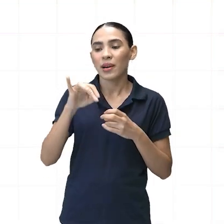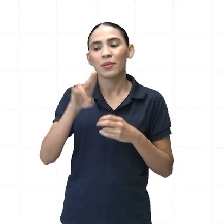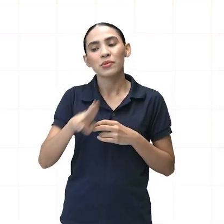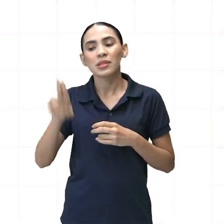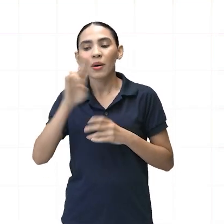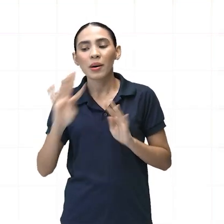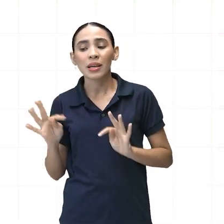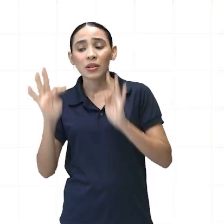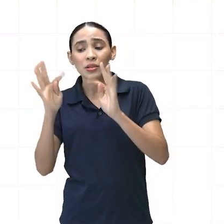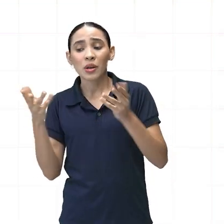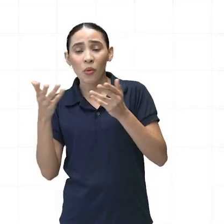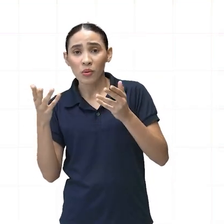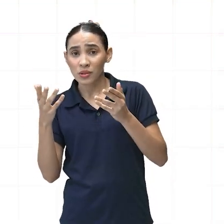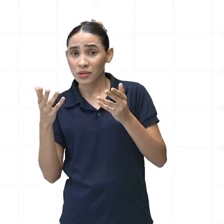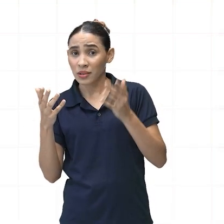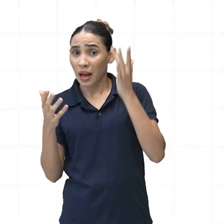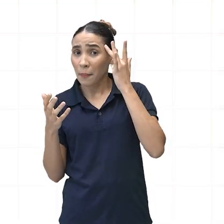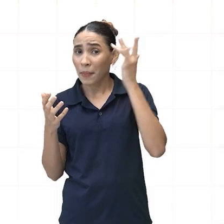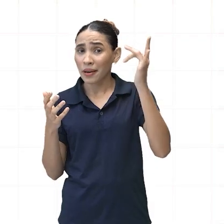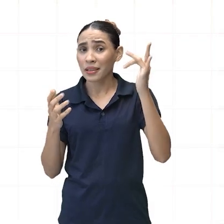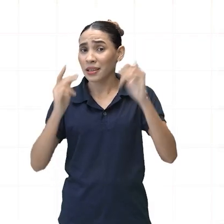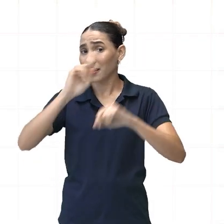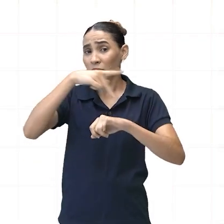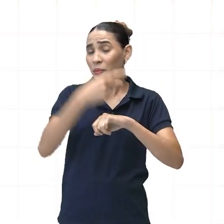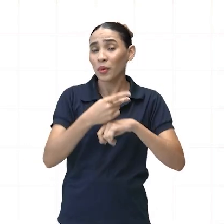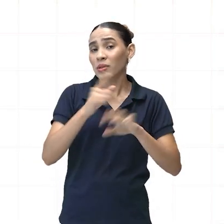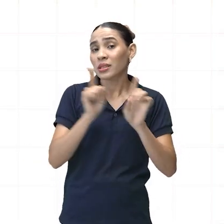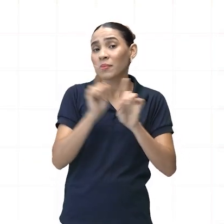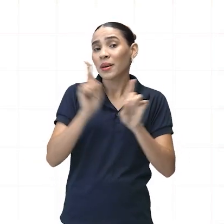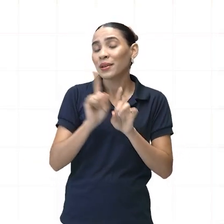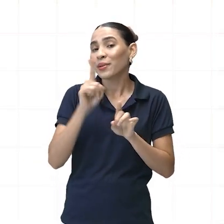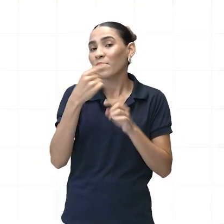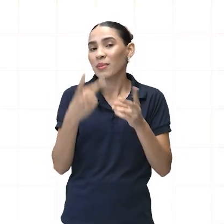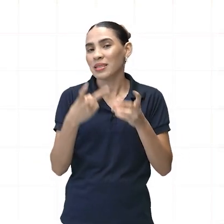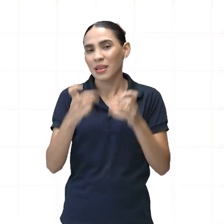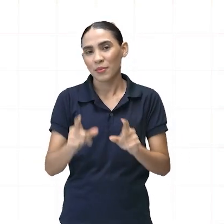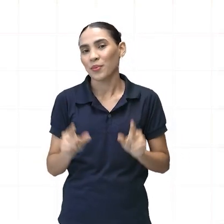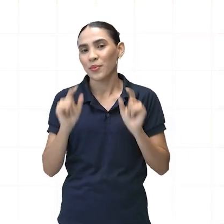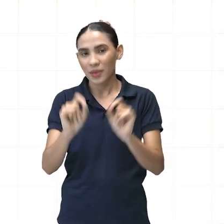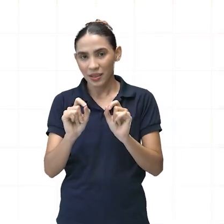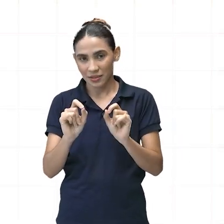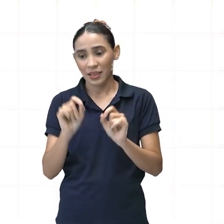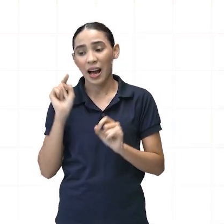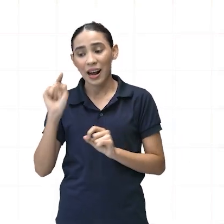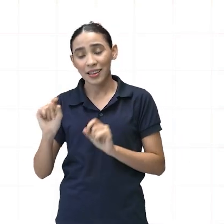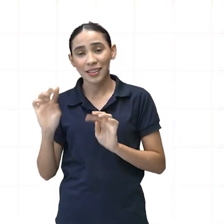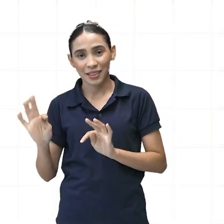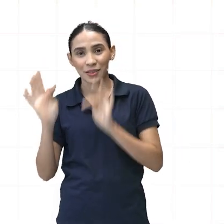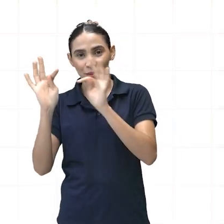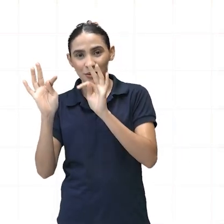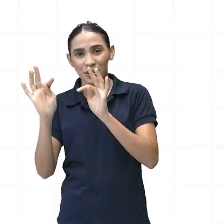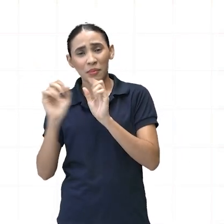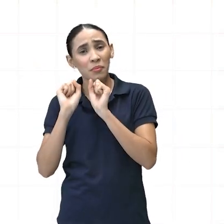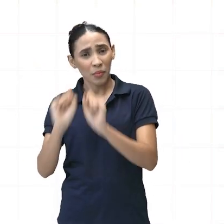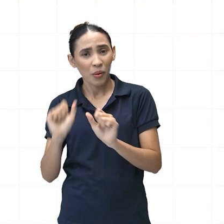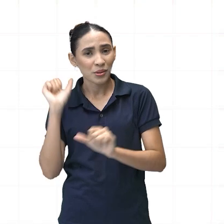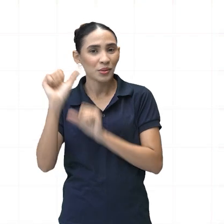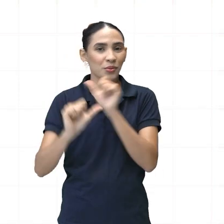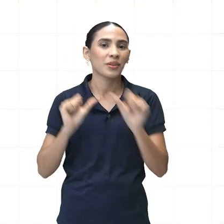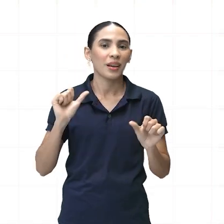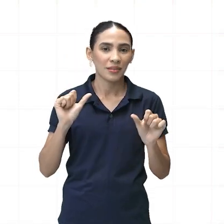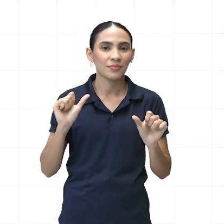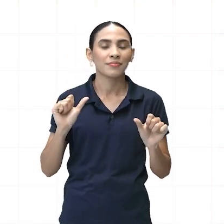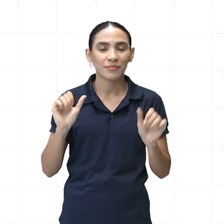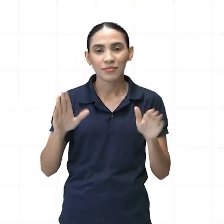uma tecnologia hoje, porém, posteriormente, né, a gente observa que essa tecnologia ela pode